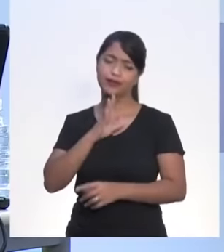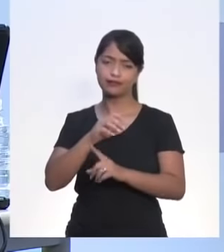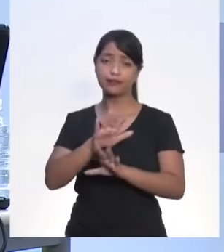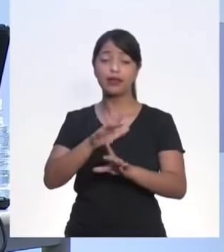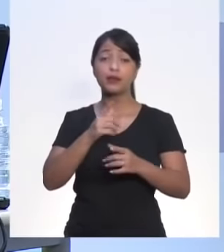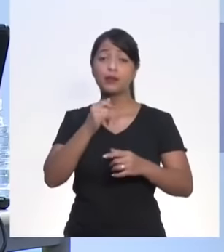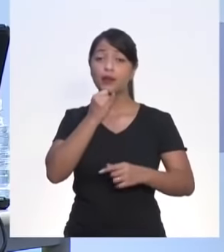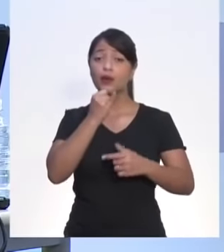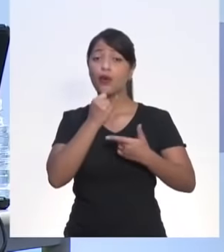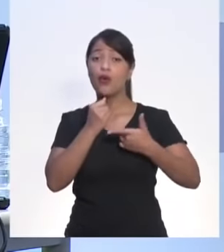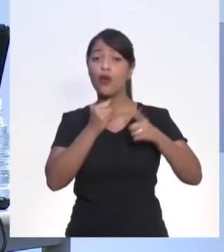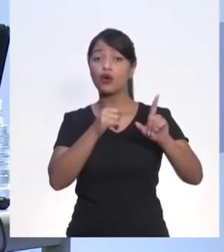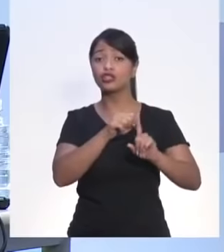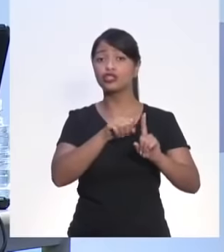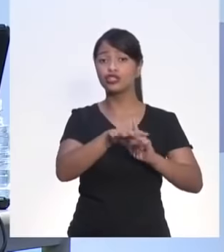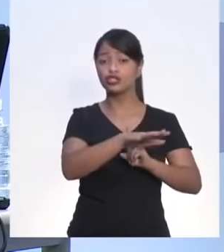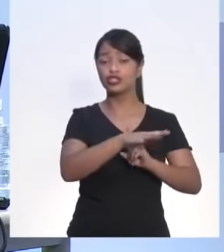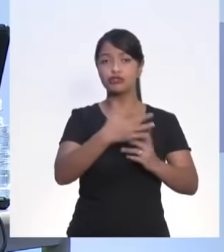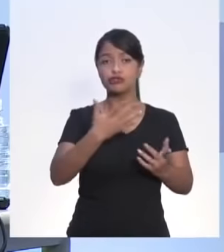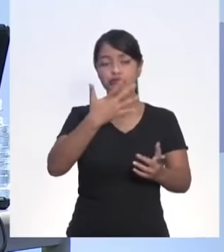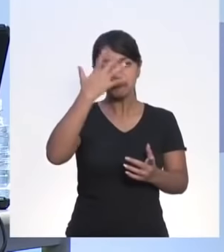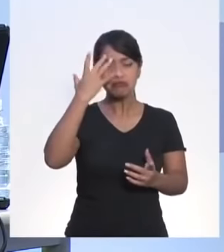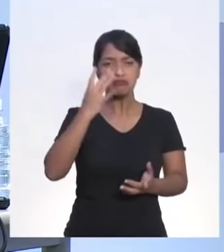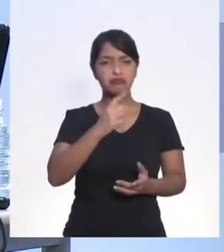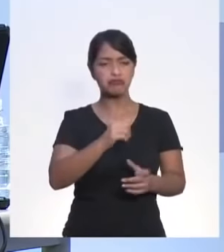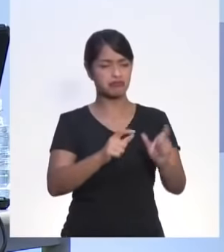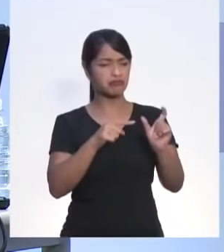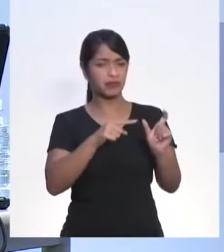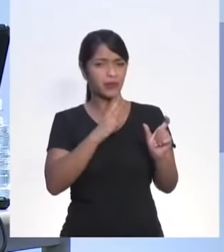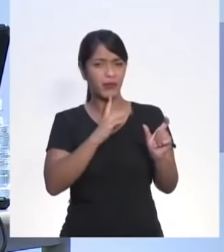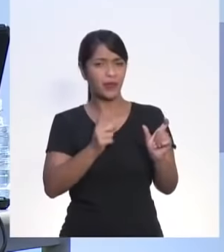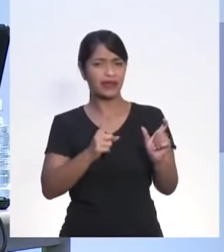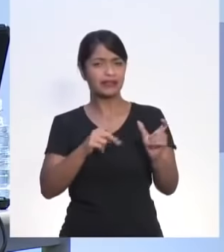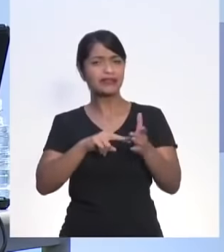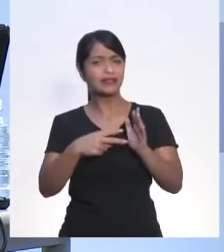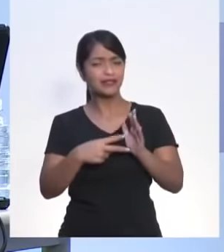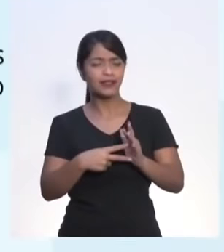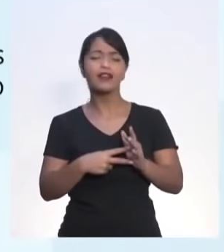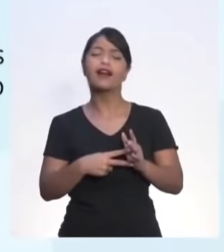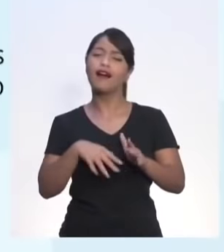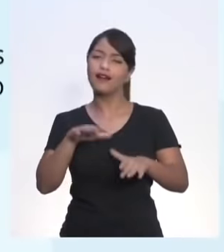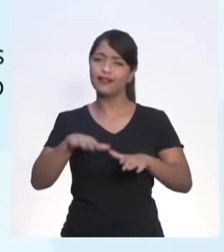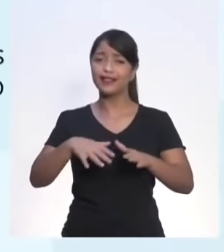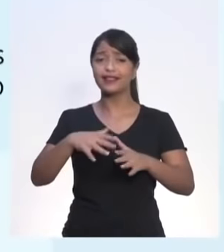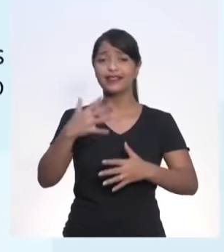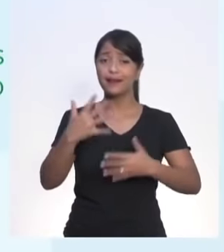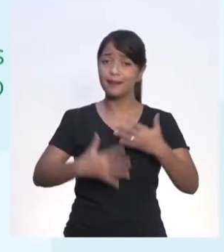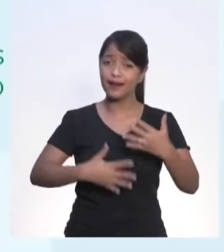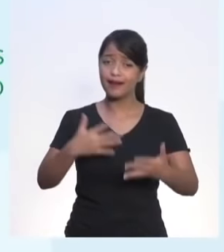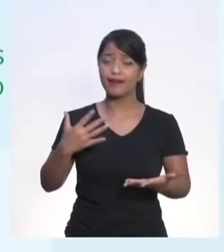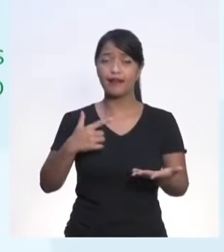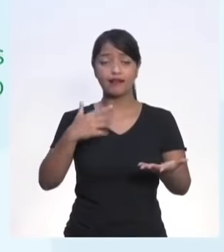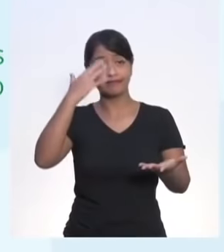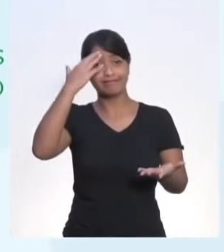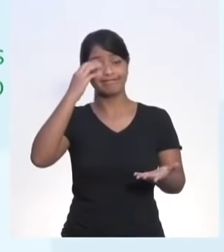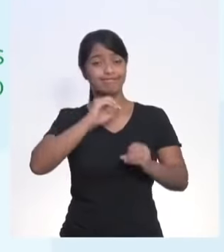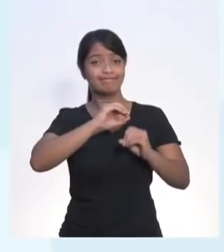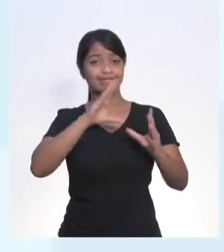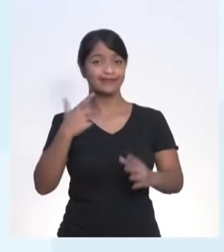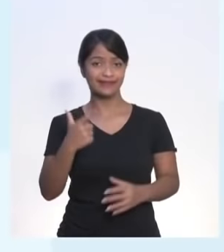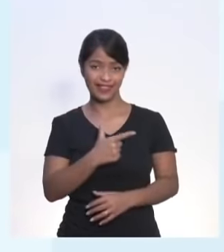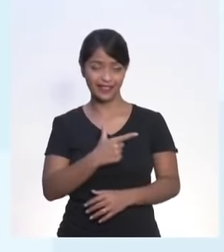nós desconhecemos, aí fica mais complicado, né? Mas seria a B mesmo, exatamente.